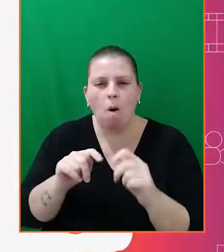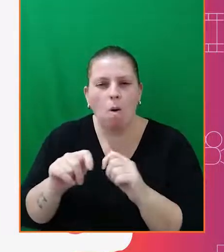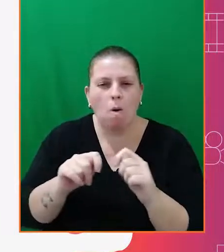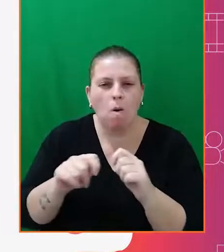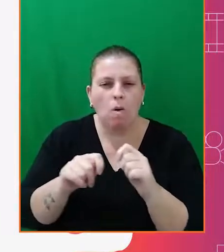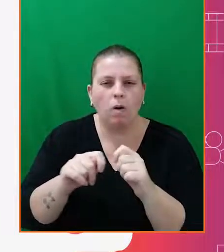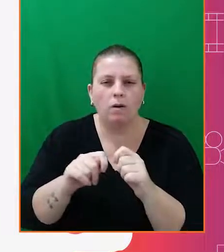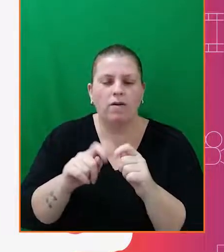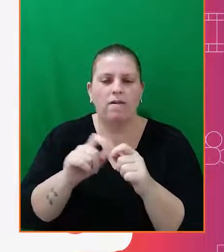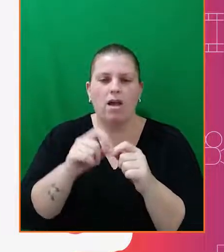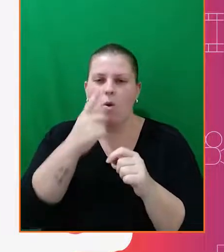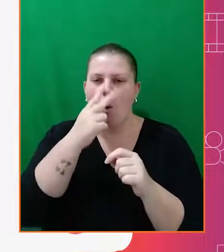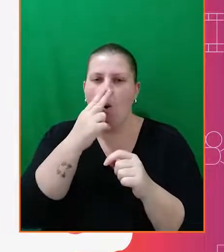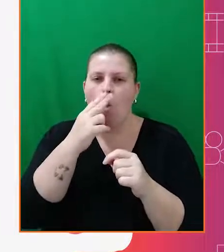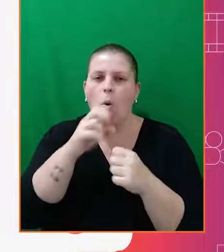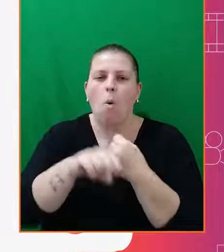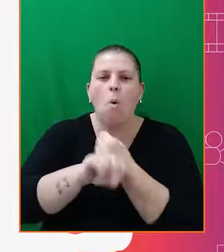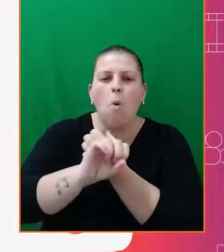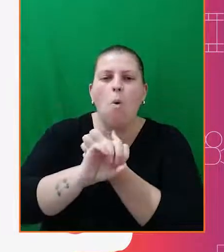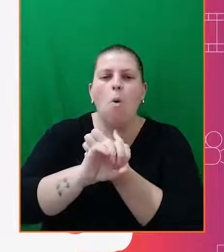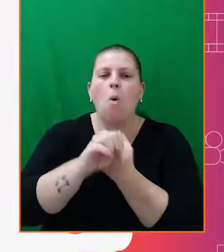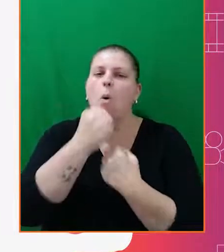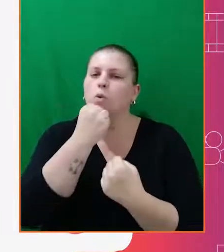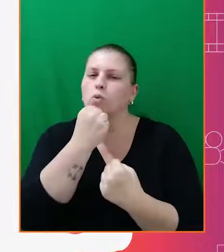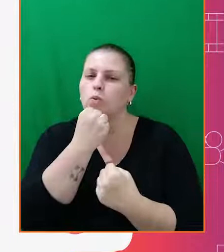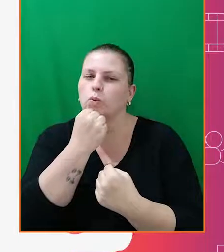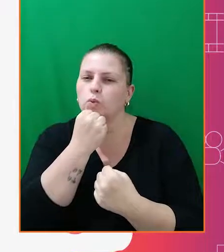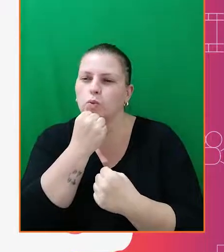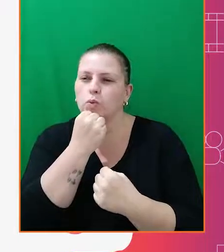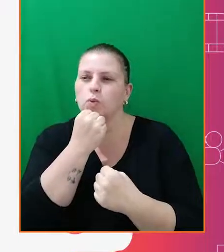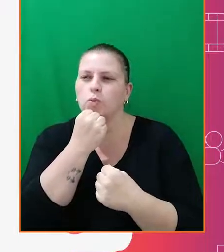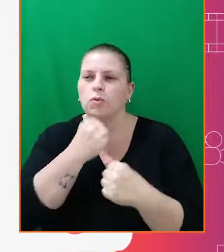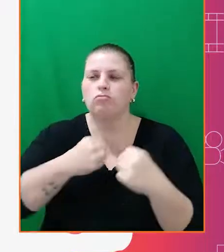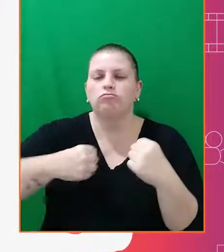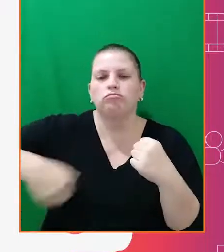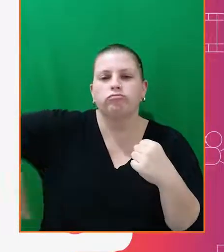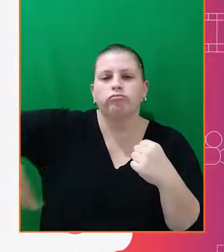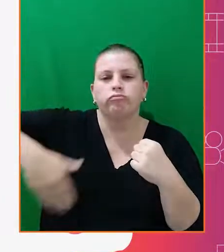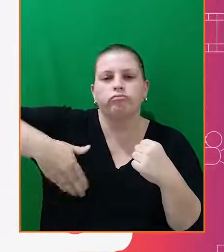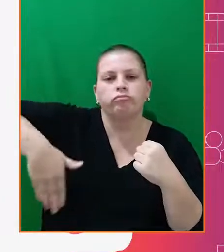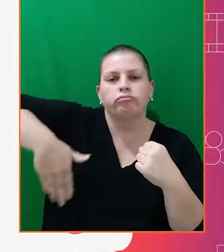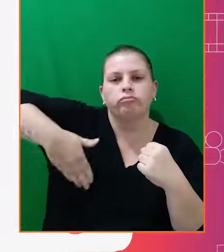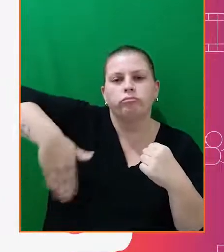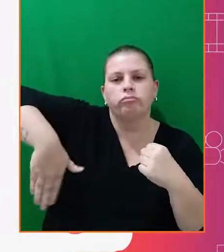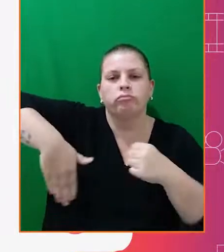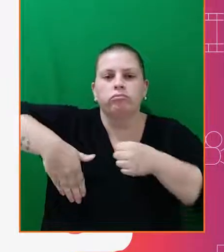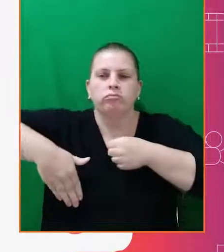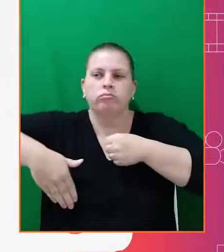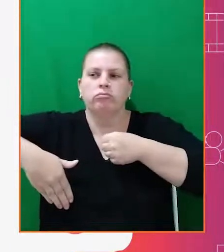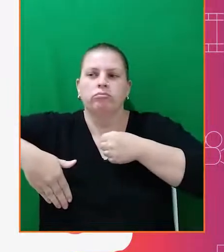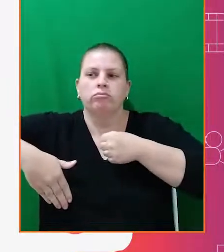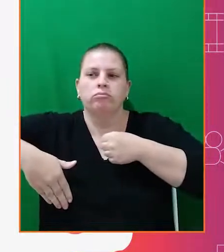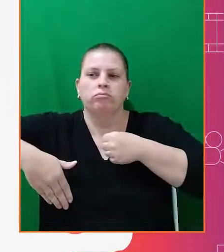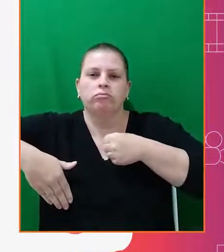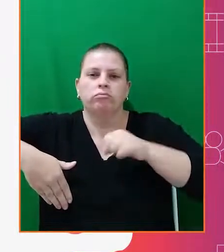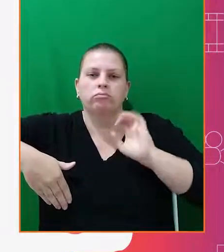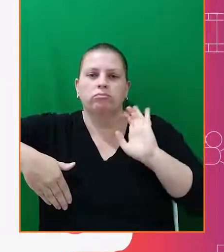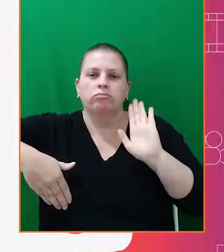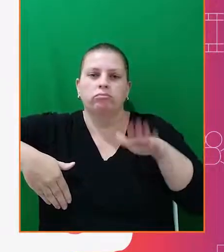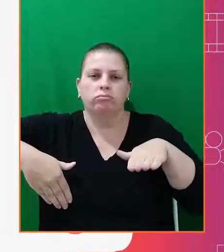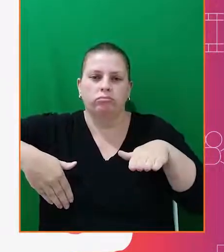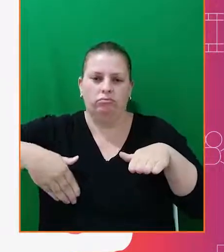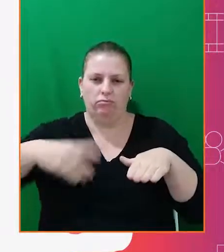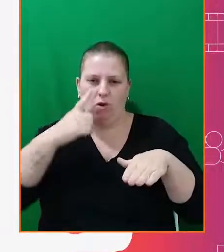esses controladores, que são como uma estrutura óssea, né, no personagem, que se cria mais facilmente, então, esses